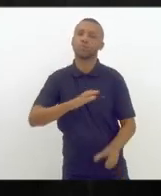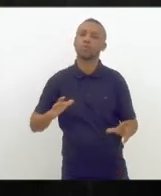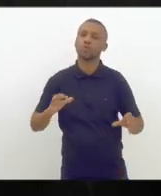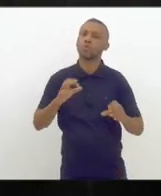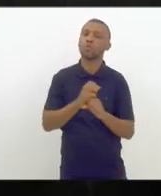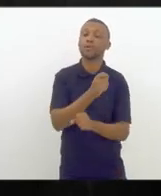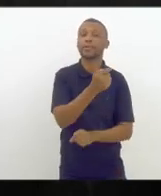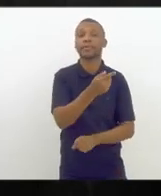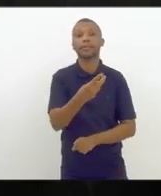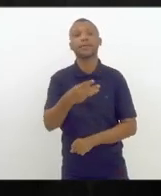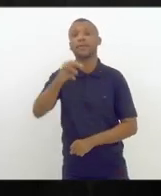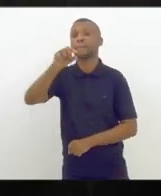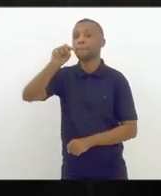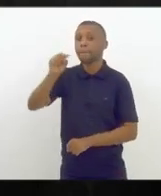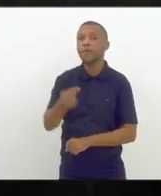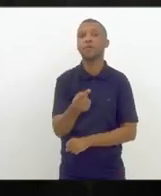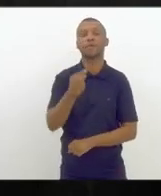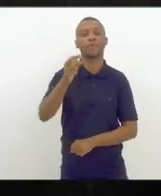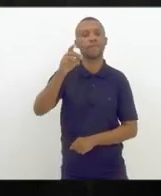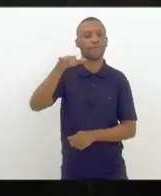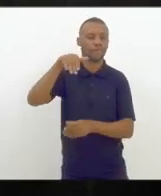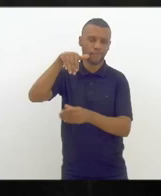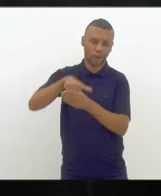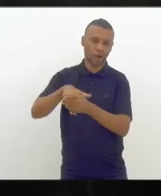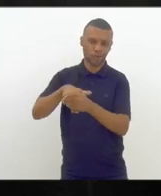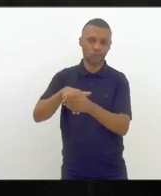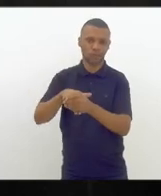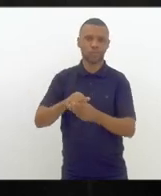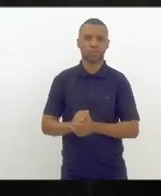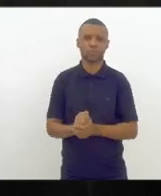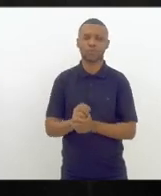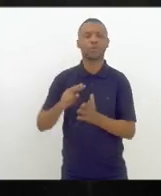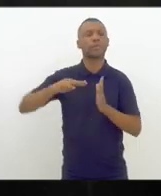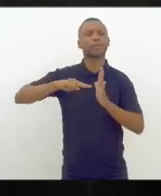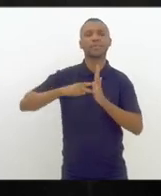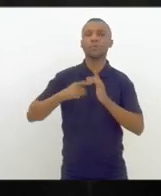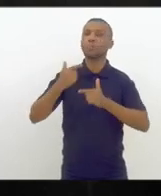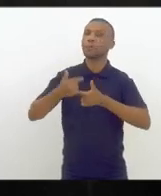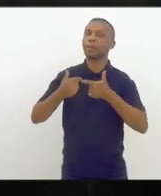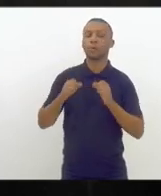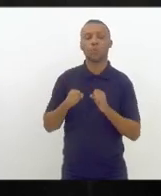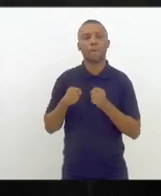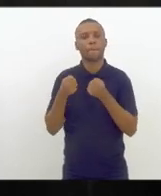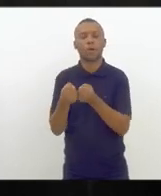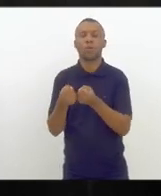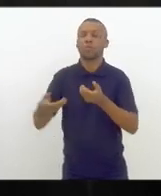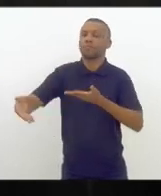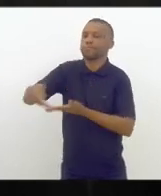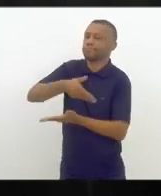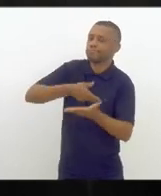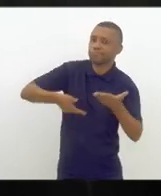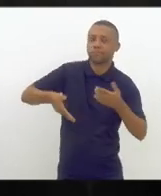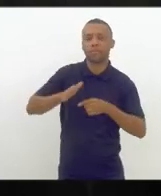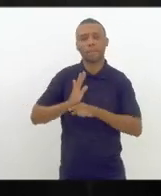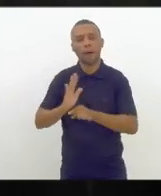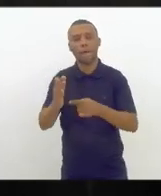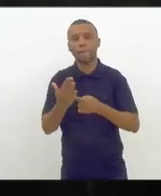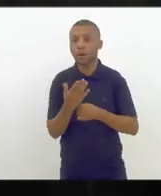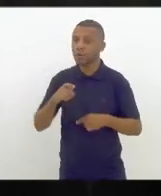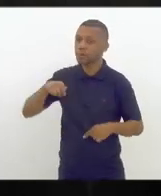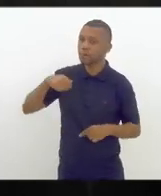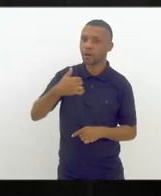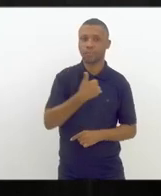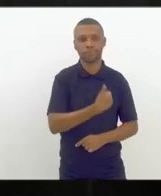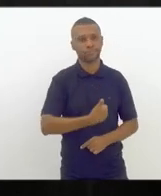votos. Isso é sinônimo de um trabalho aguerrido, de muita entrega de bem comum à cidade de São João de Meriti